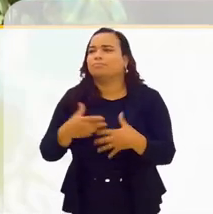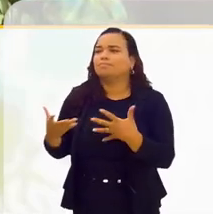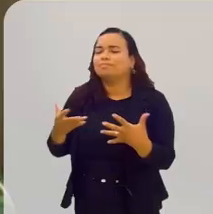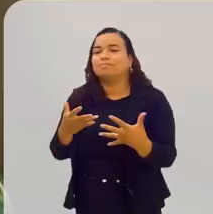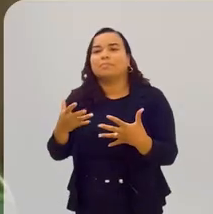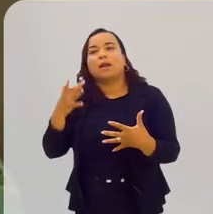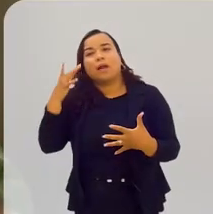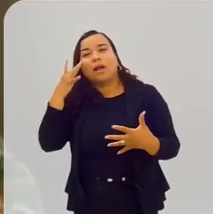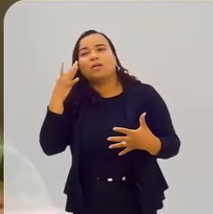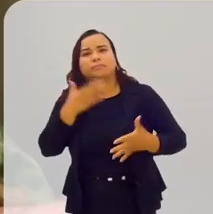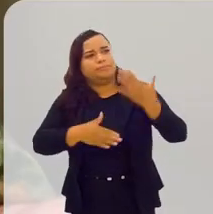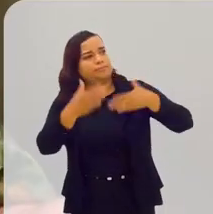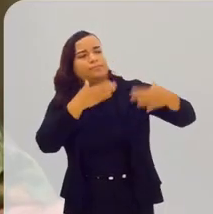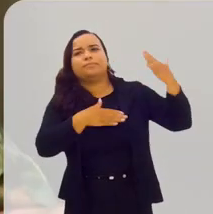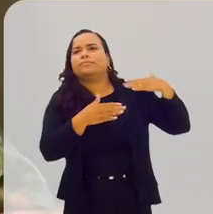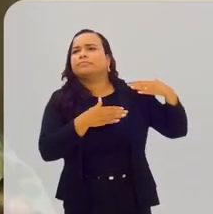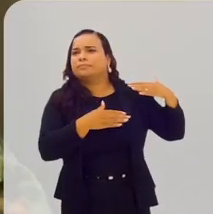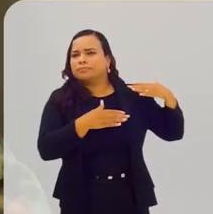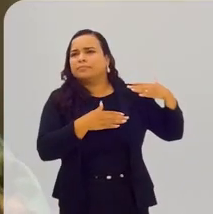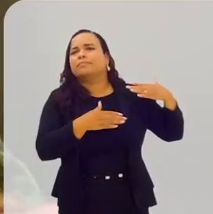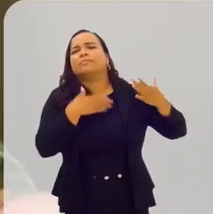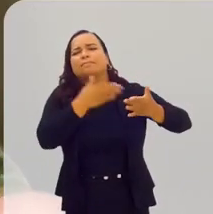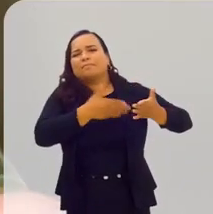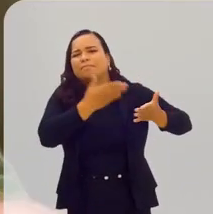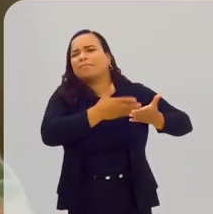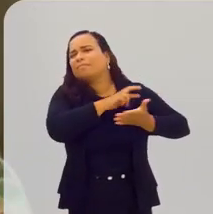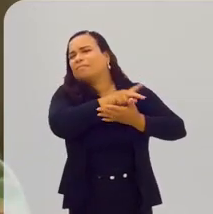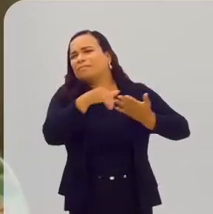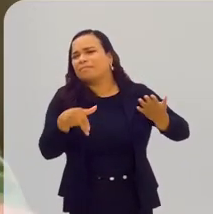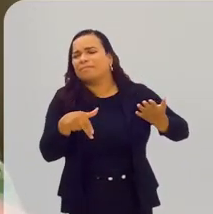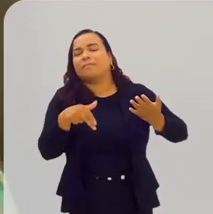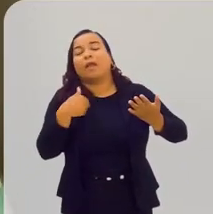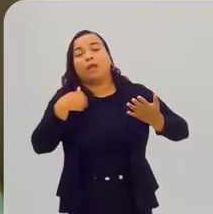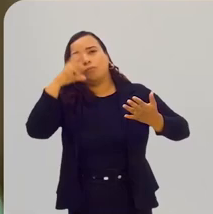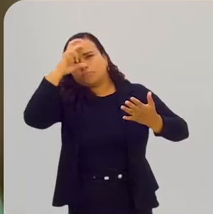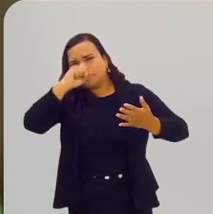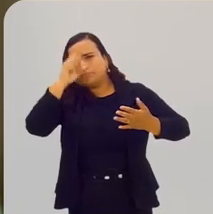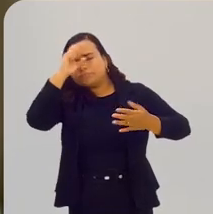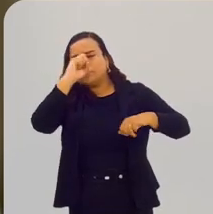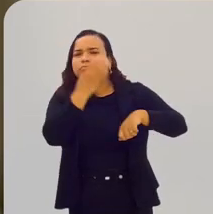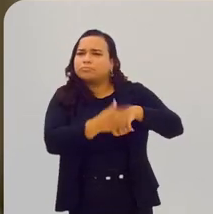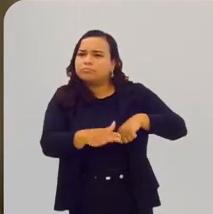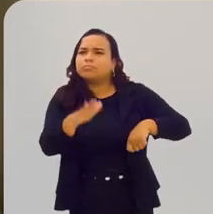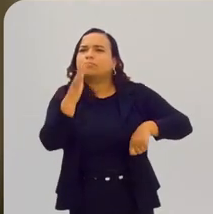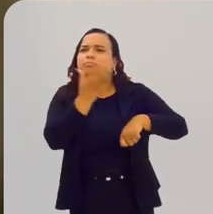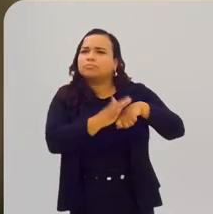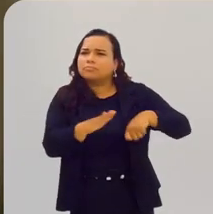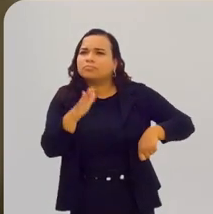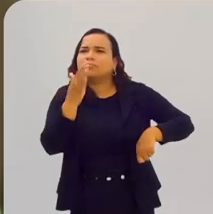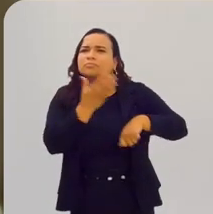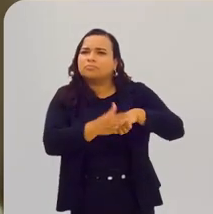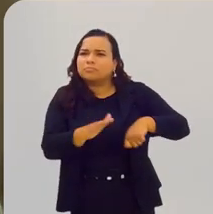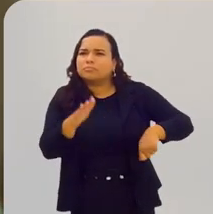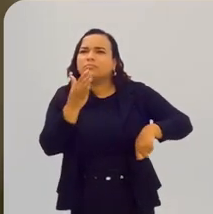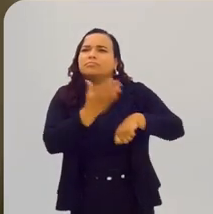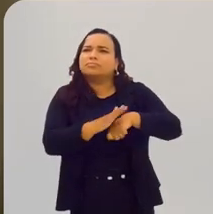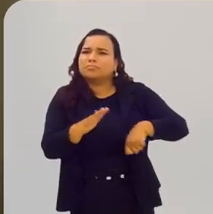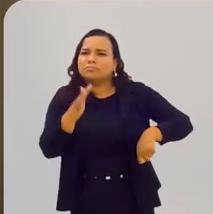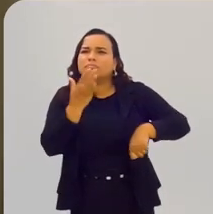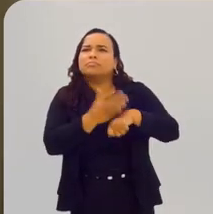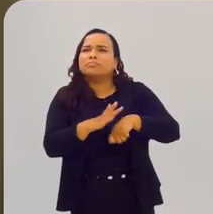eu acho que desde da época lá do bullying das dificuldades eu fui aprendendo realmente a gente